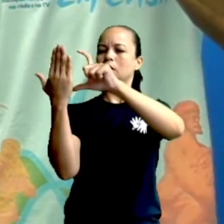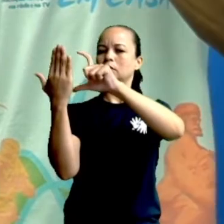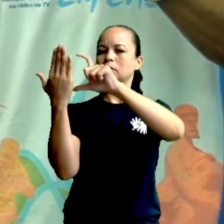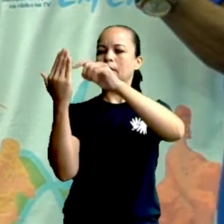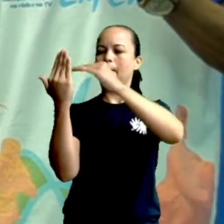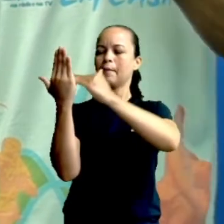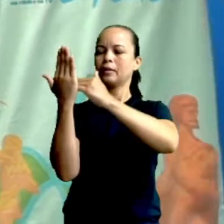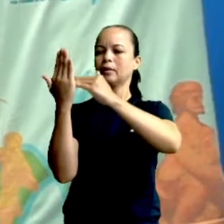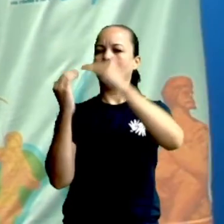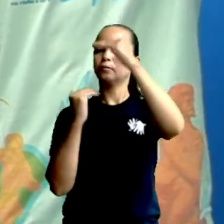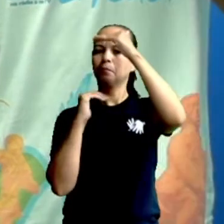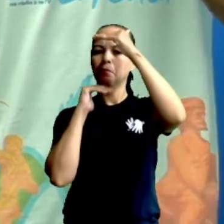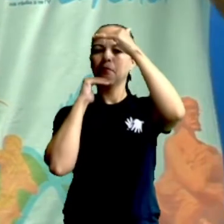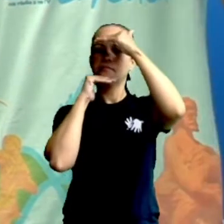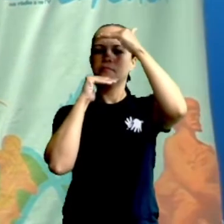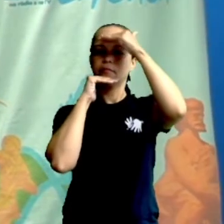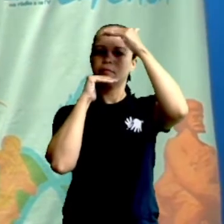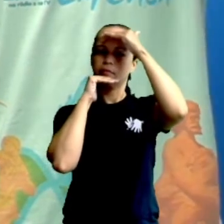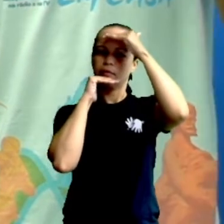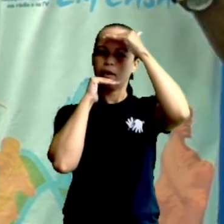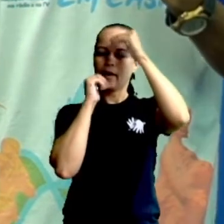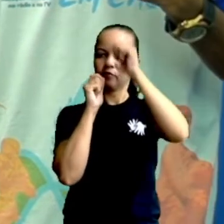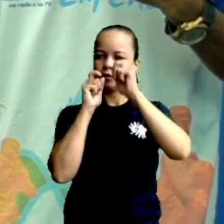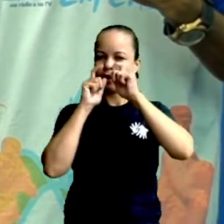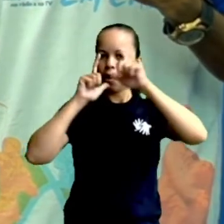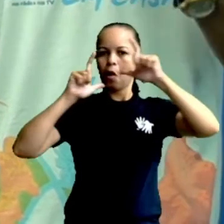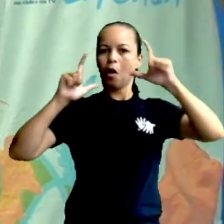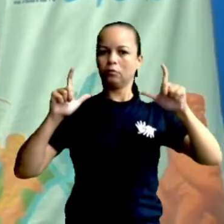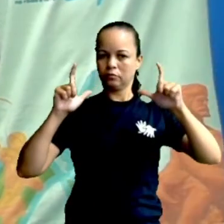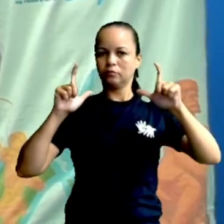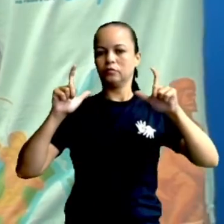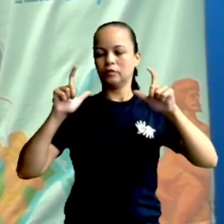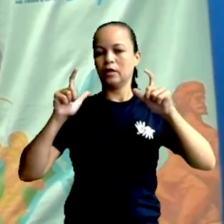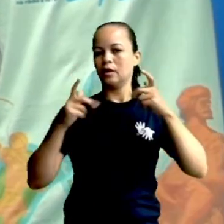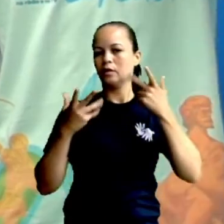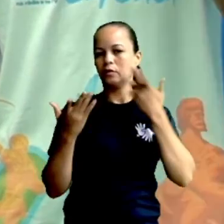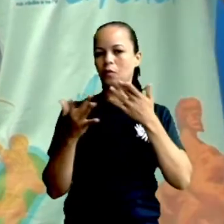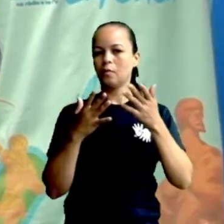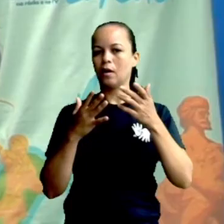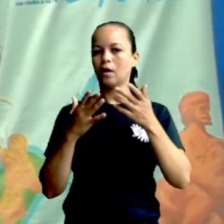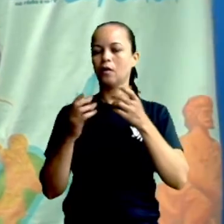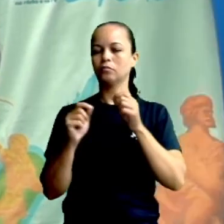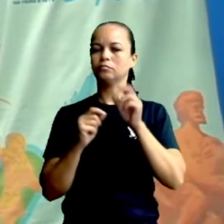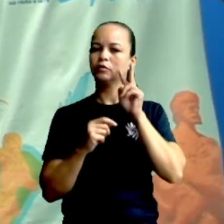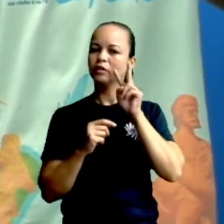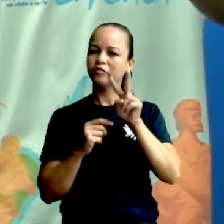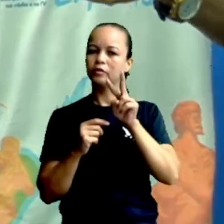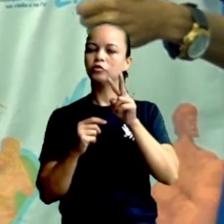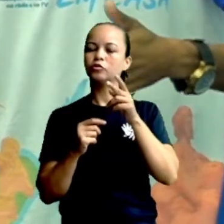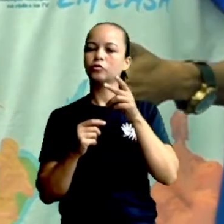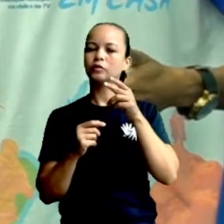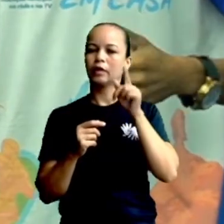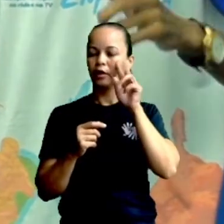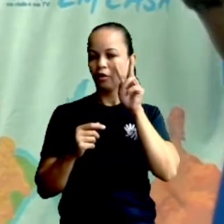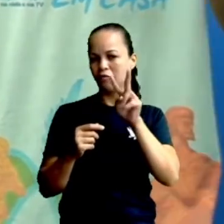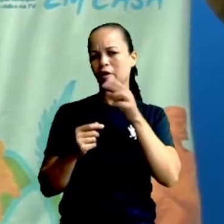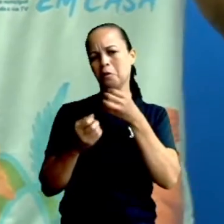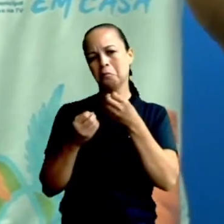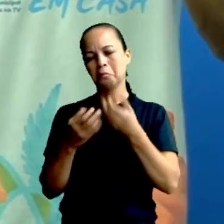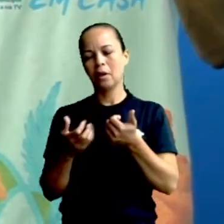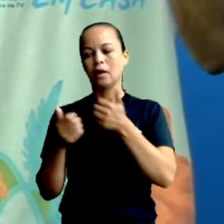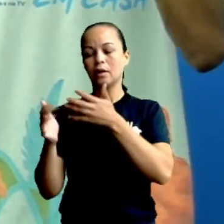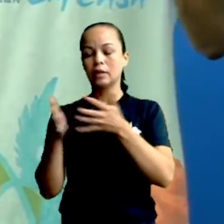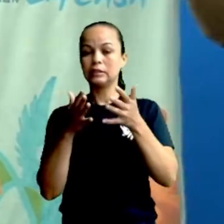metade do seu rosto. Então, da metade, tá? Se tiver metade do seu rosto assim, você consegue enxergar bem seu rosto. Se